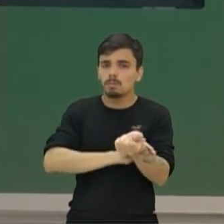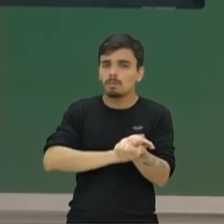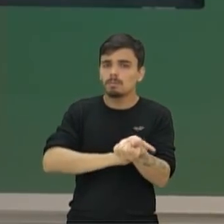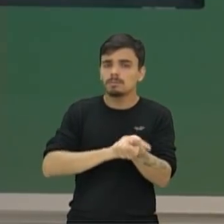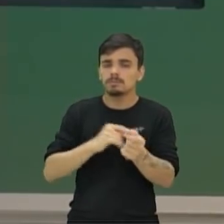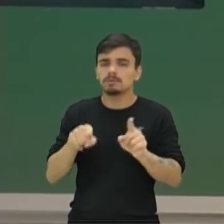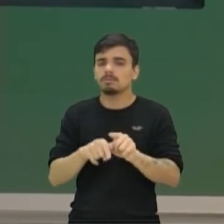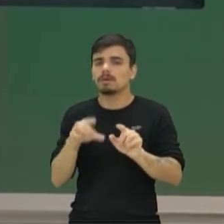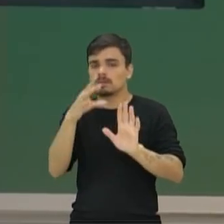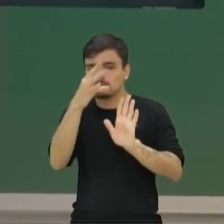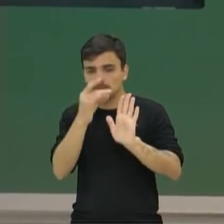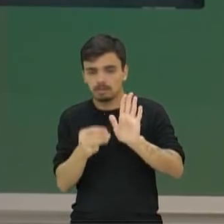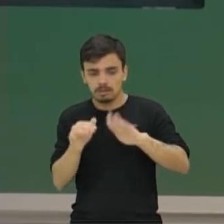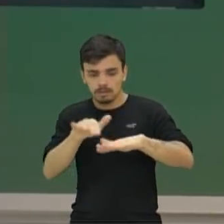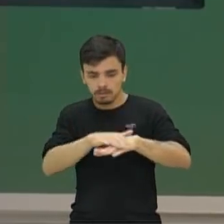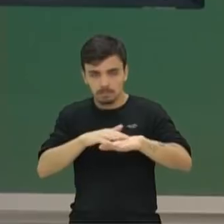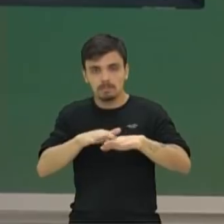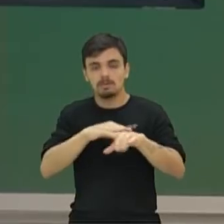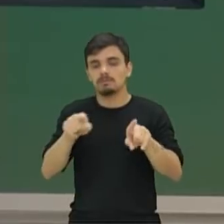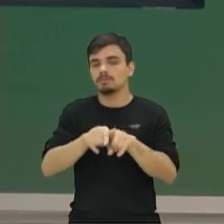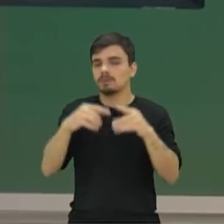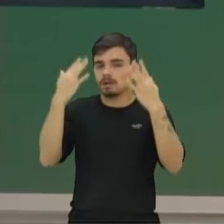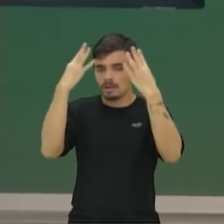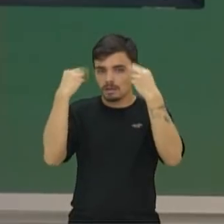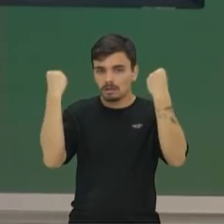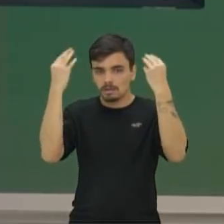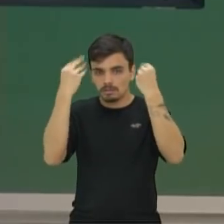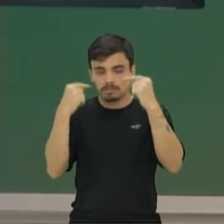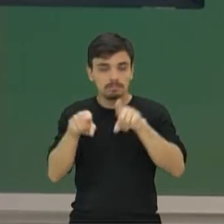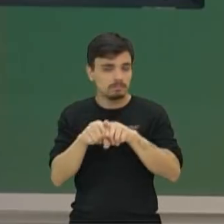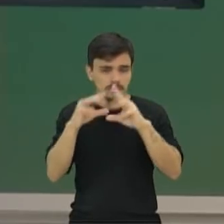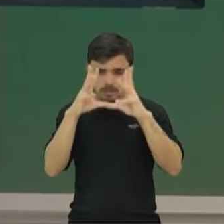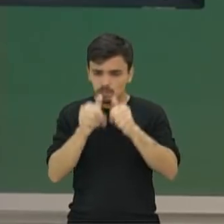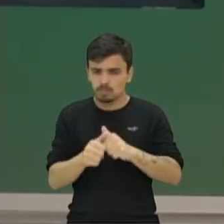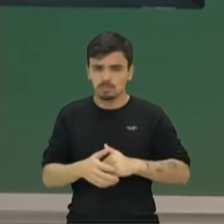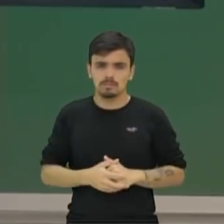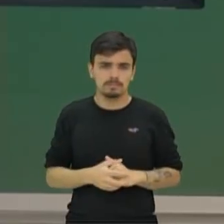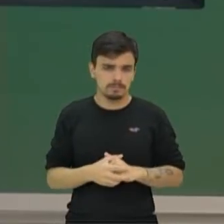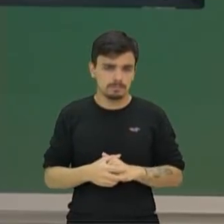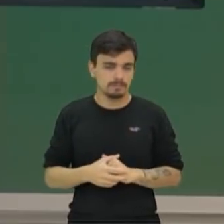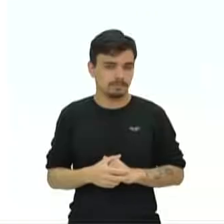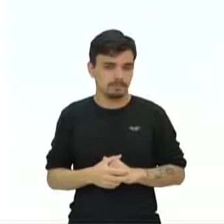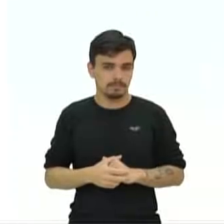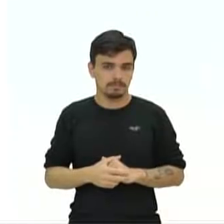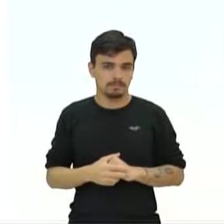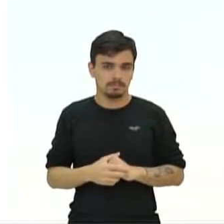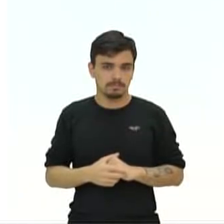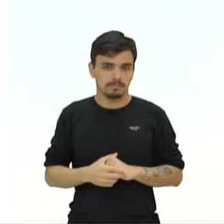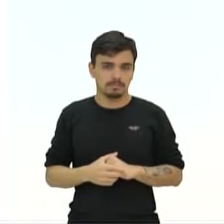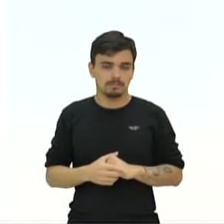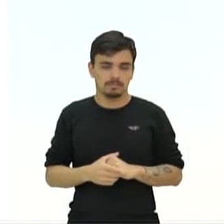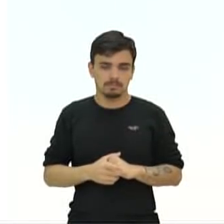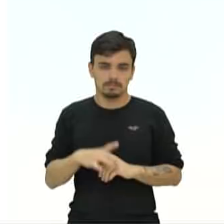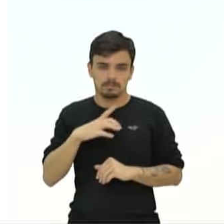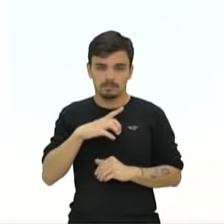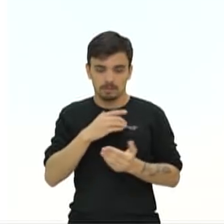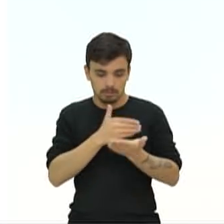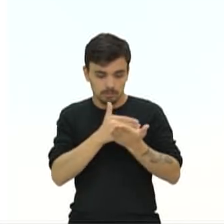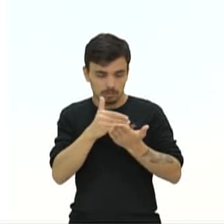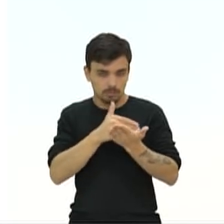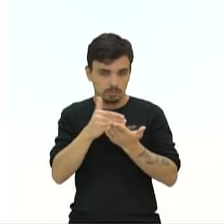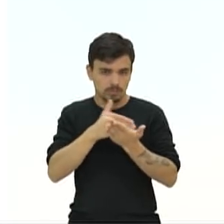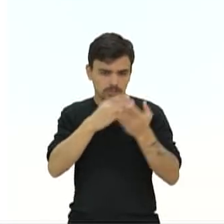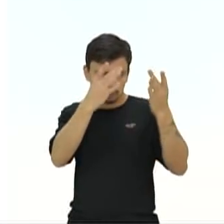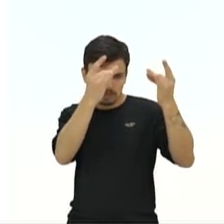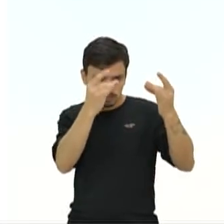das mãos, os cabelos, né? Olha aqui tem mais uma face, então eles começam os detalhes são